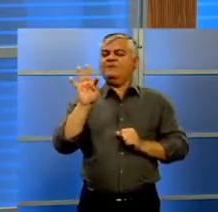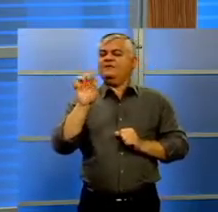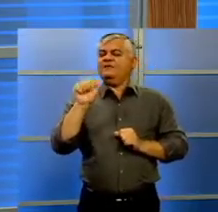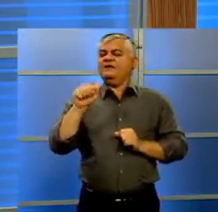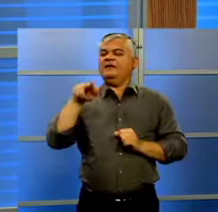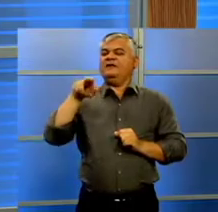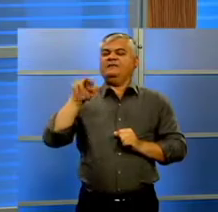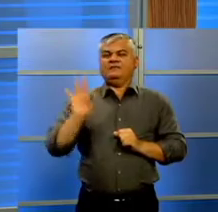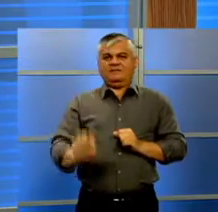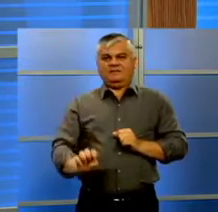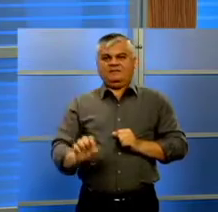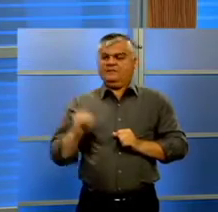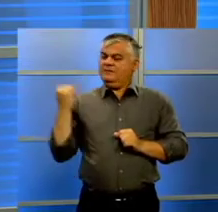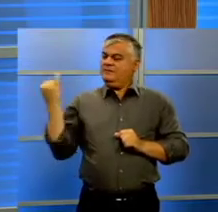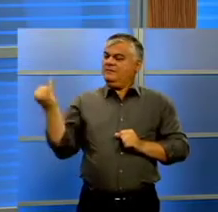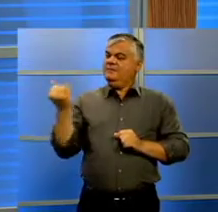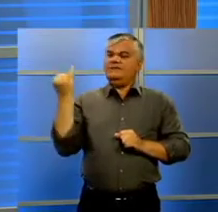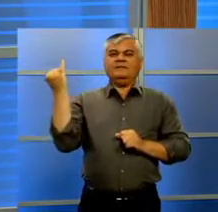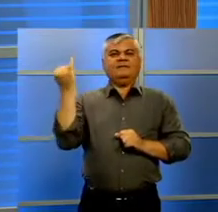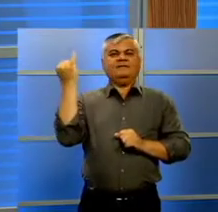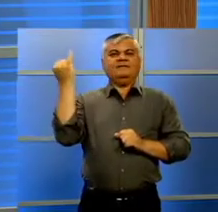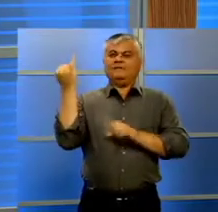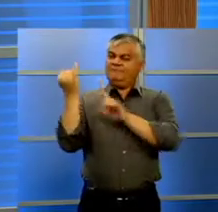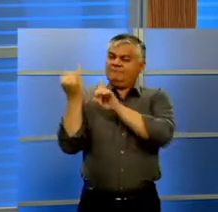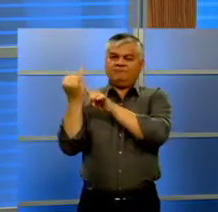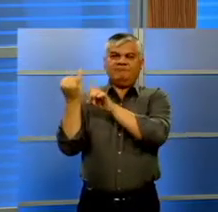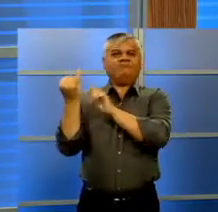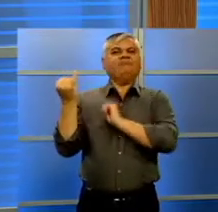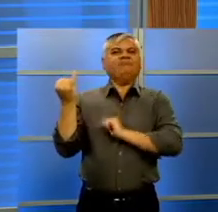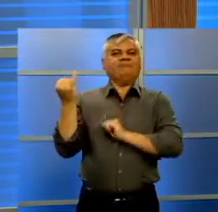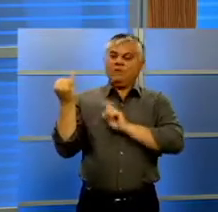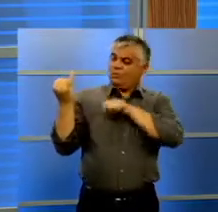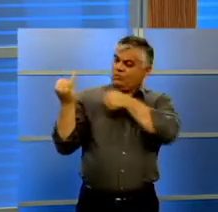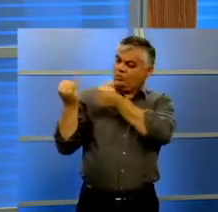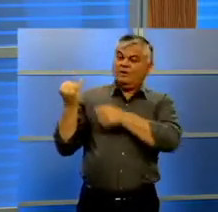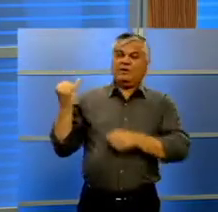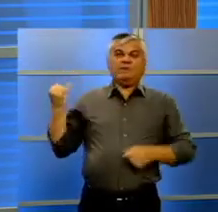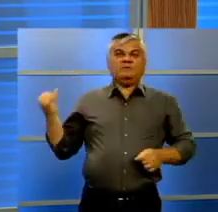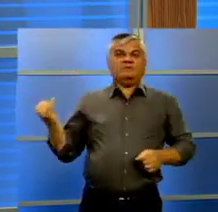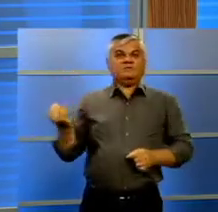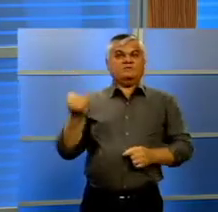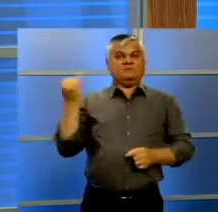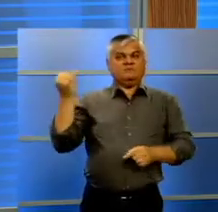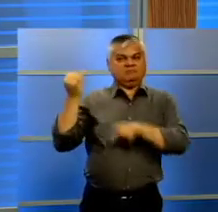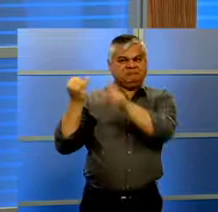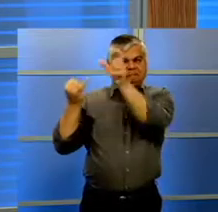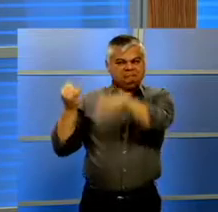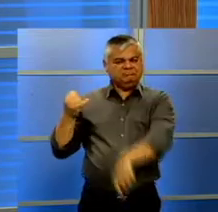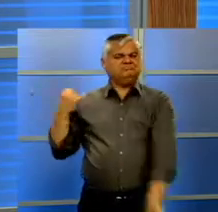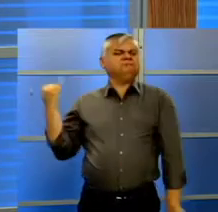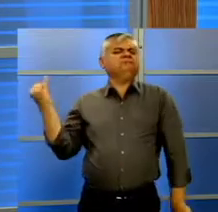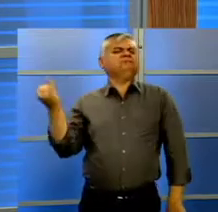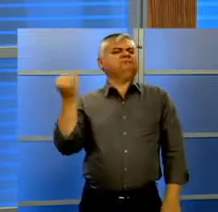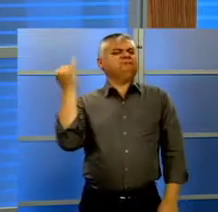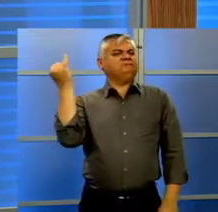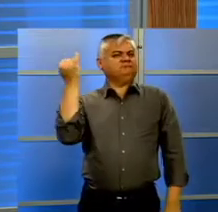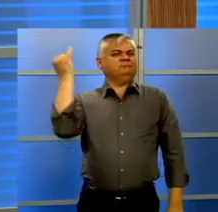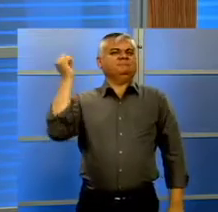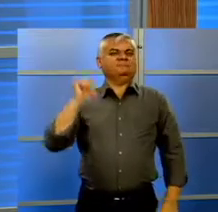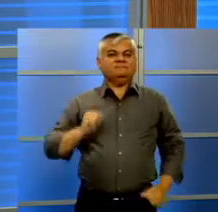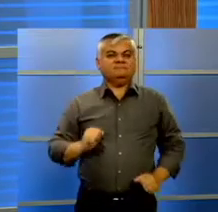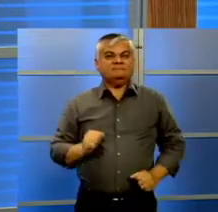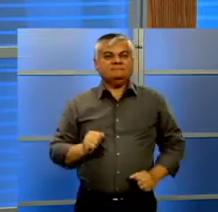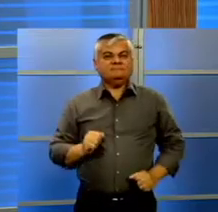com um movimento para cima. Lembre que esse sinal pode ser intensificado dependendo da importância que a pessoa tem para